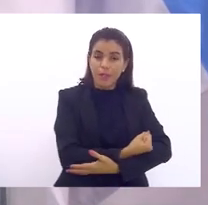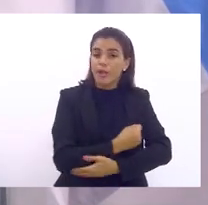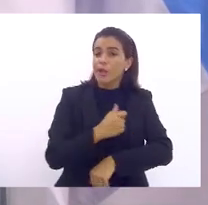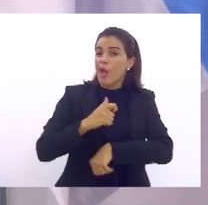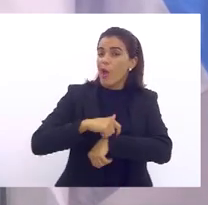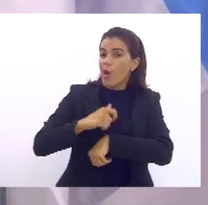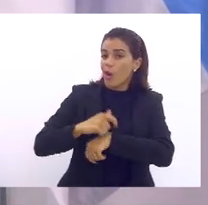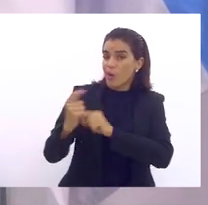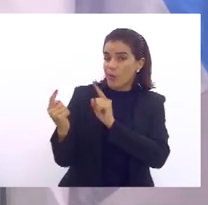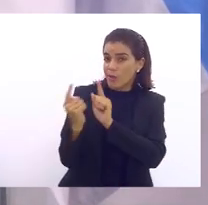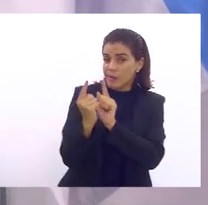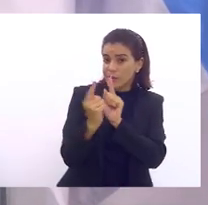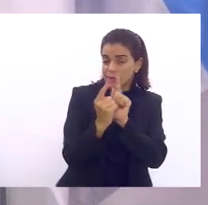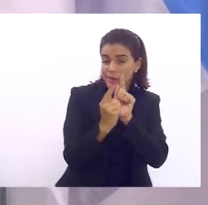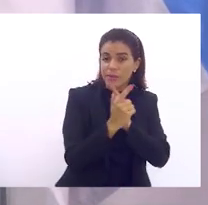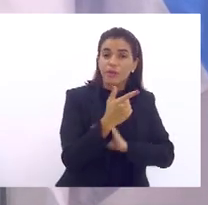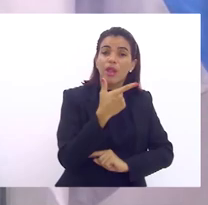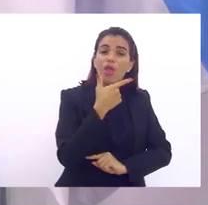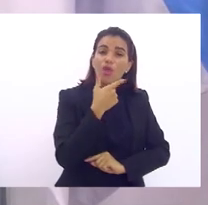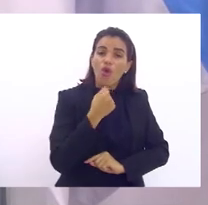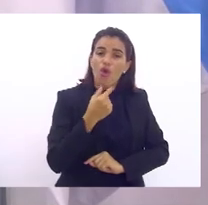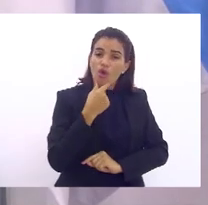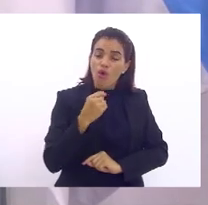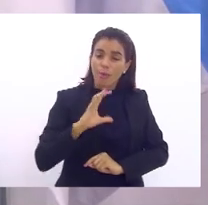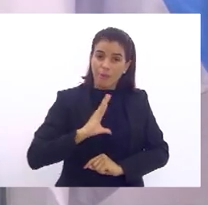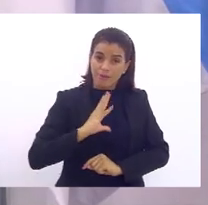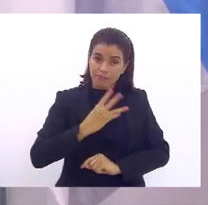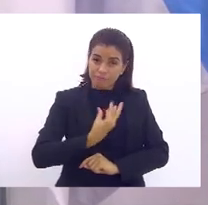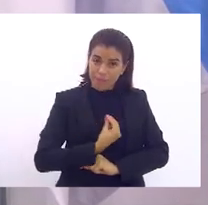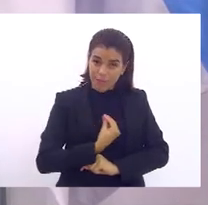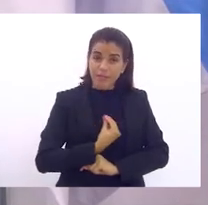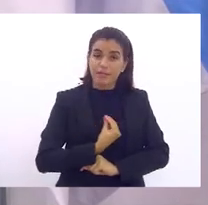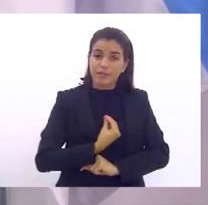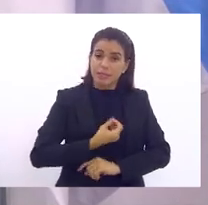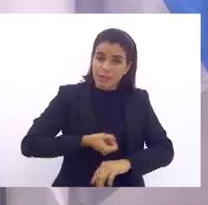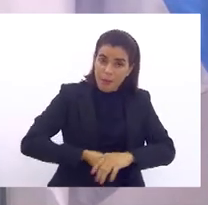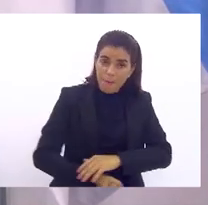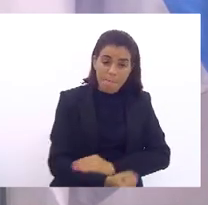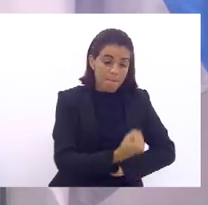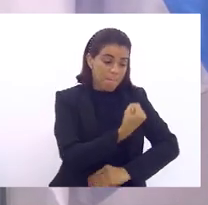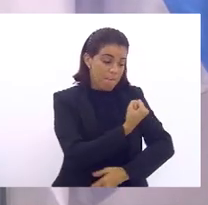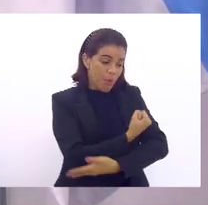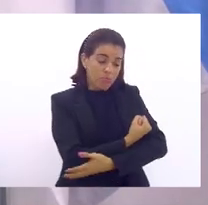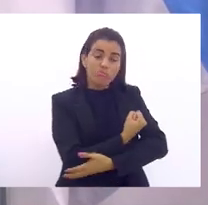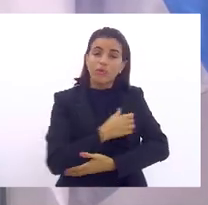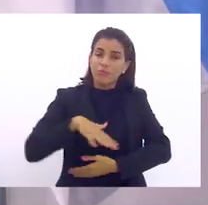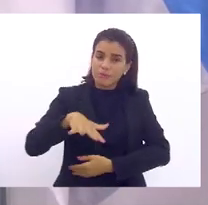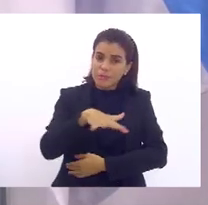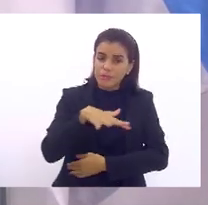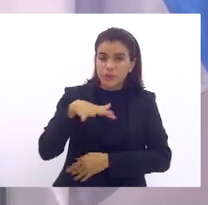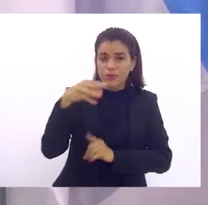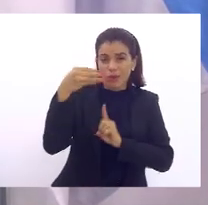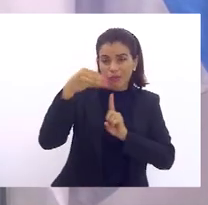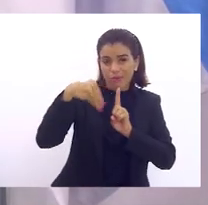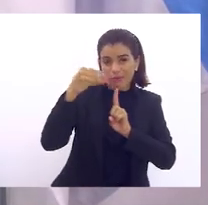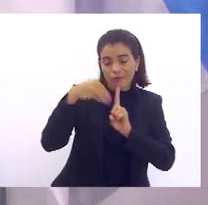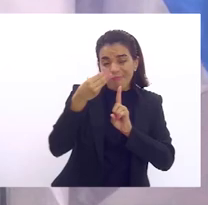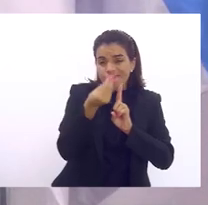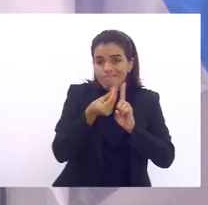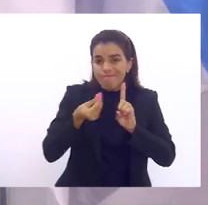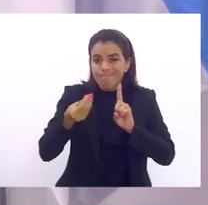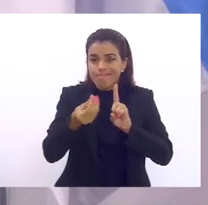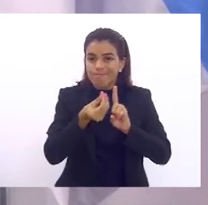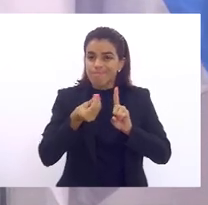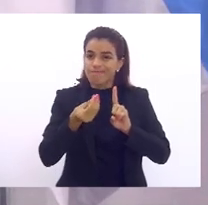homens trans que gestam a gente tem toda uma situação de vulnerabilidade também então esses são temas que a